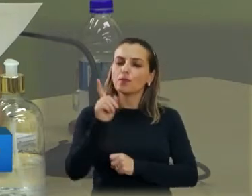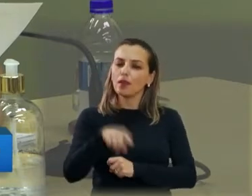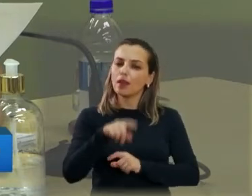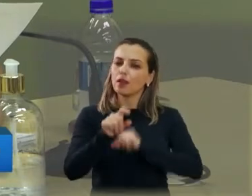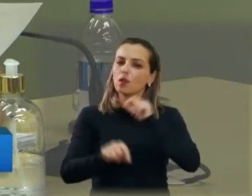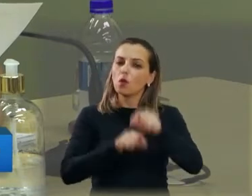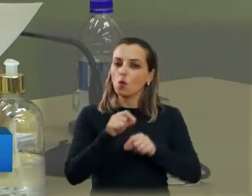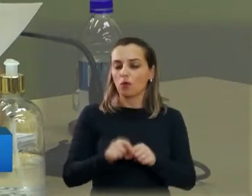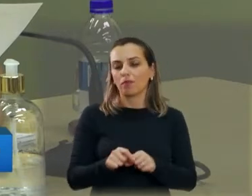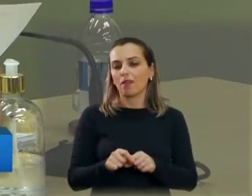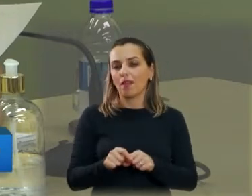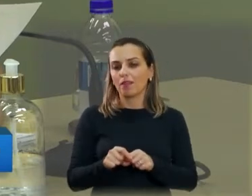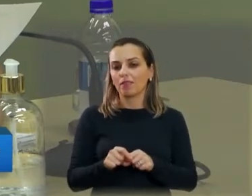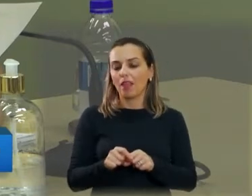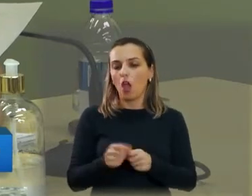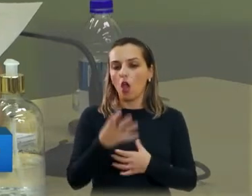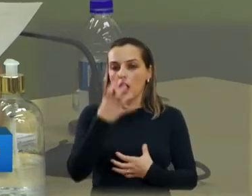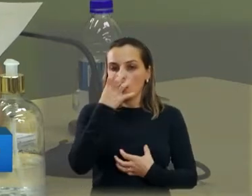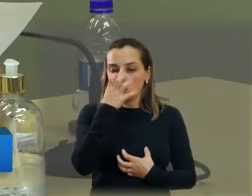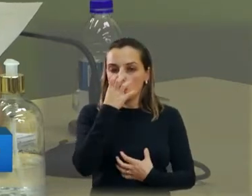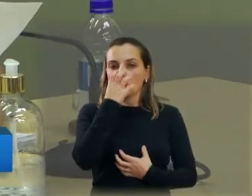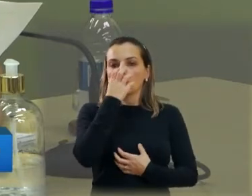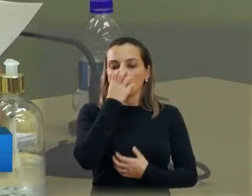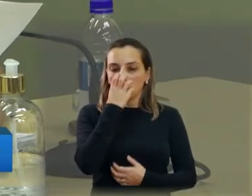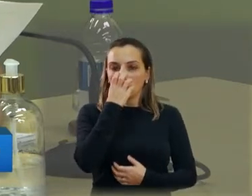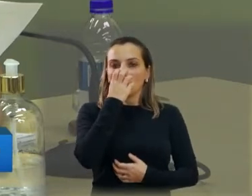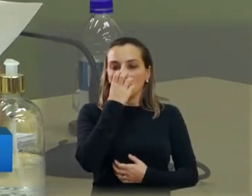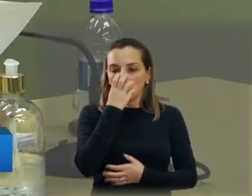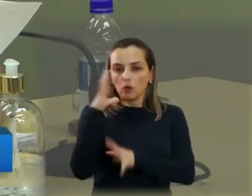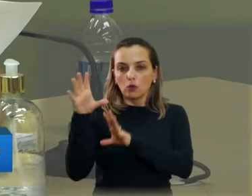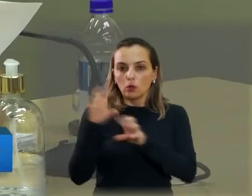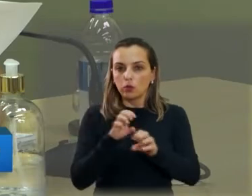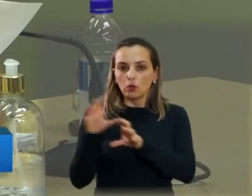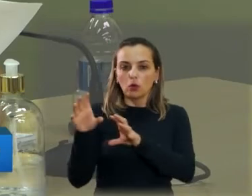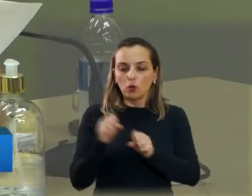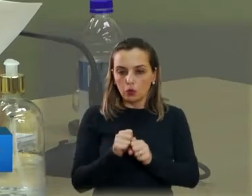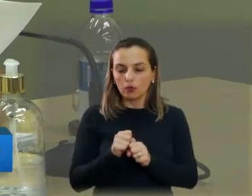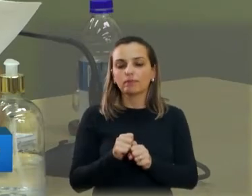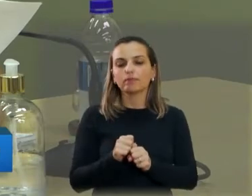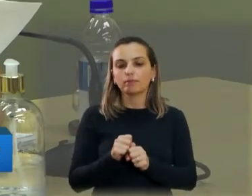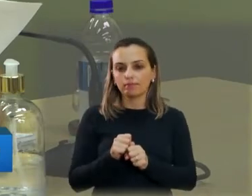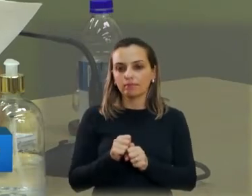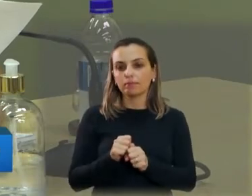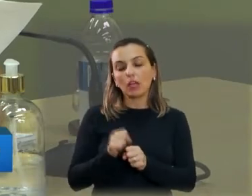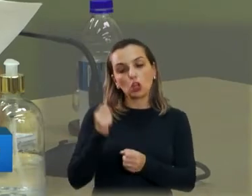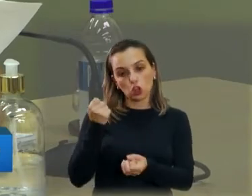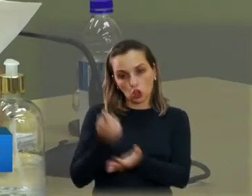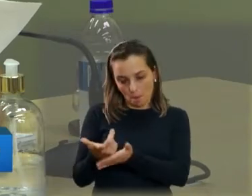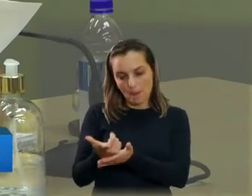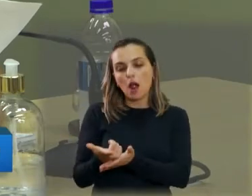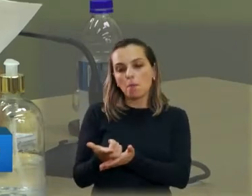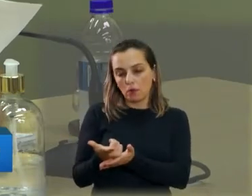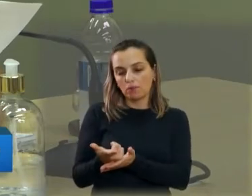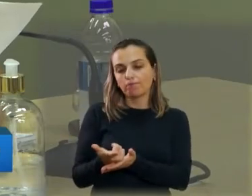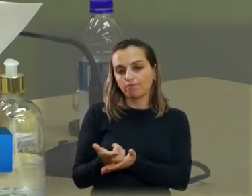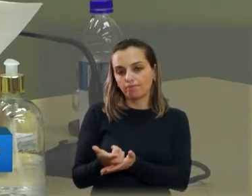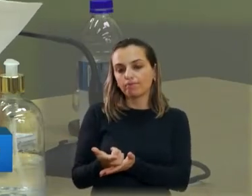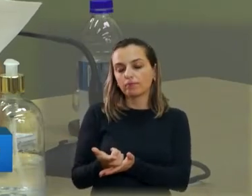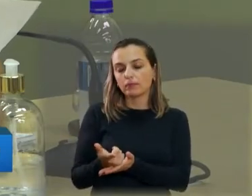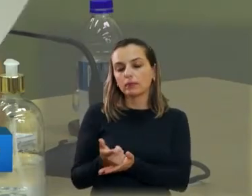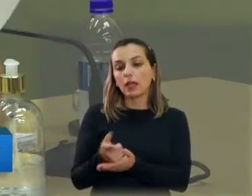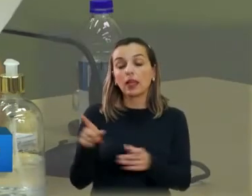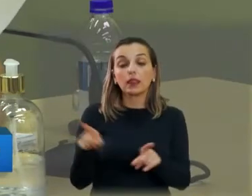é estabilizar a rede de oxigênio. A gente comprou uma usina de oxigênio que está para chegar e conseguir